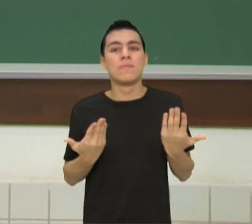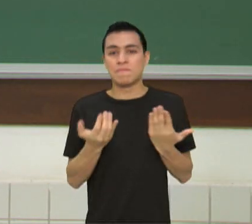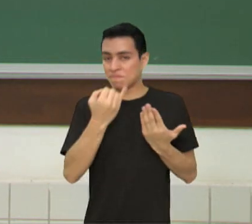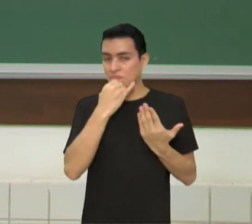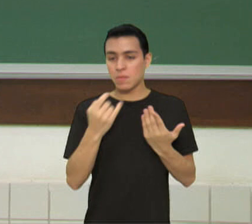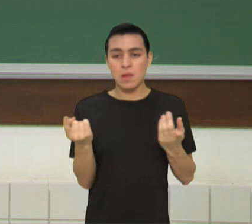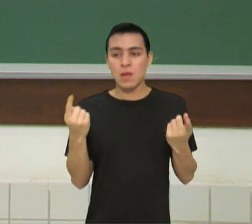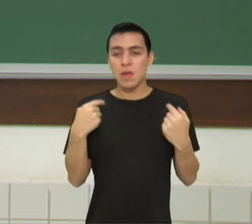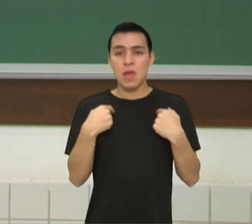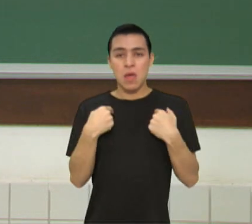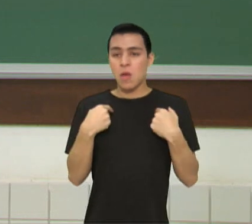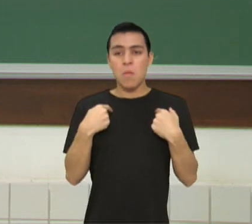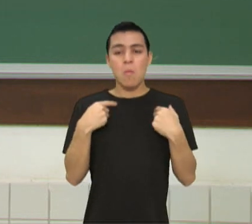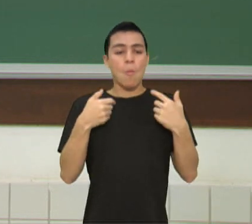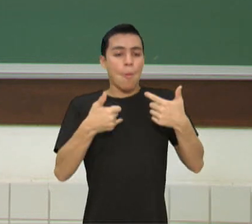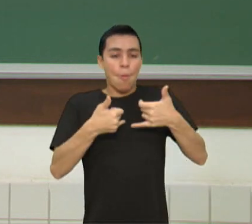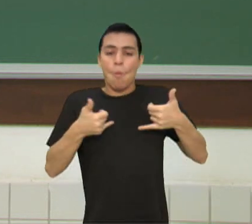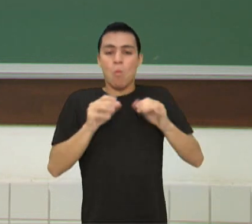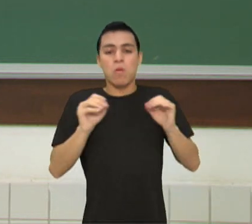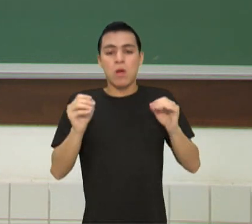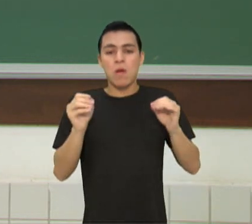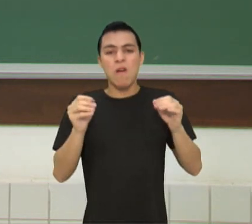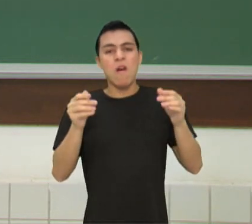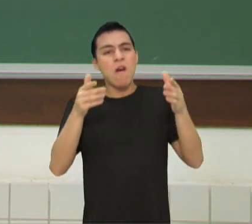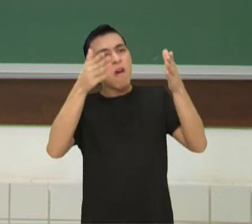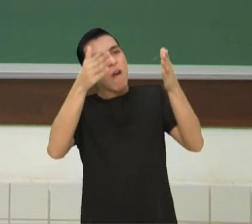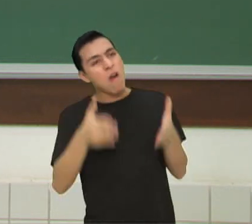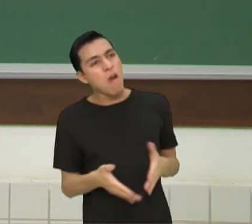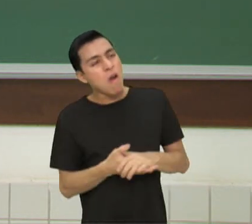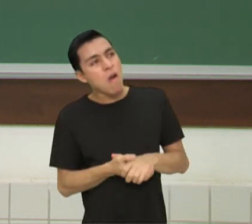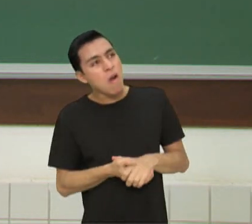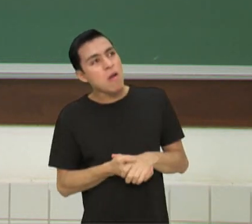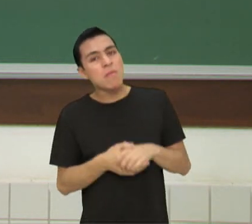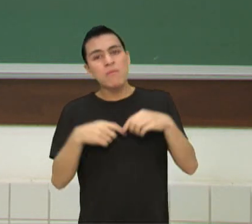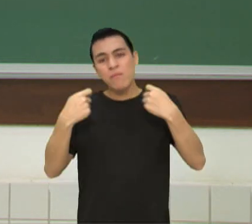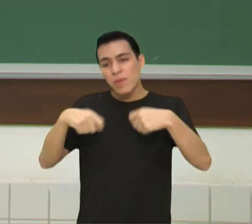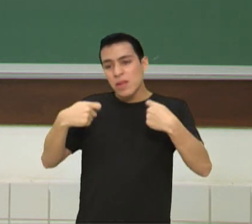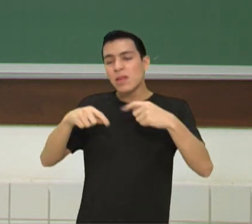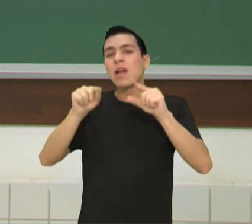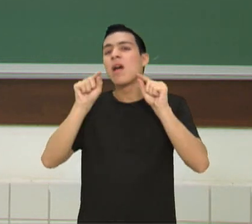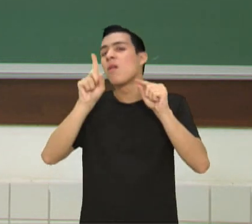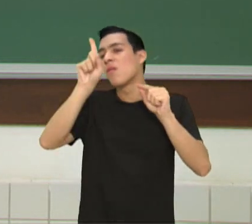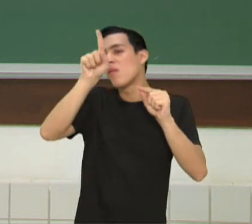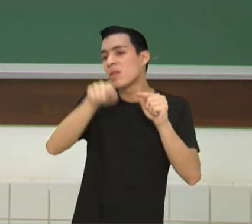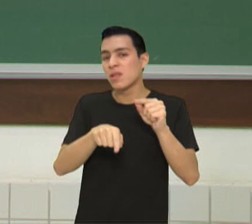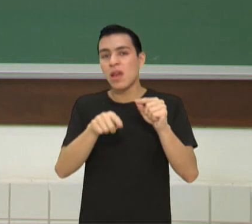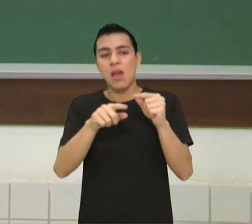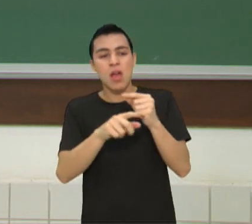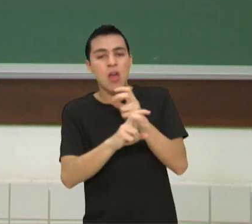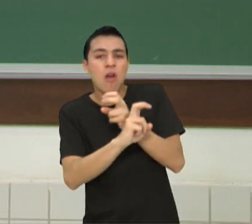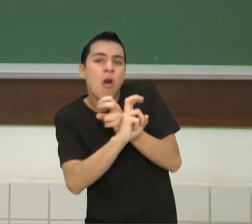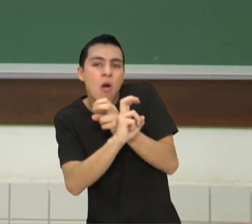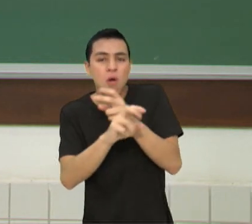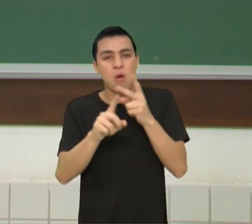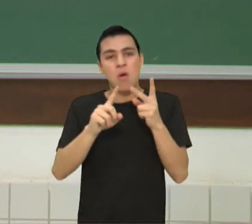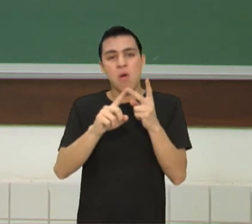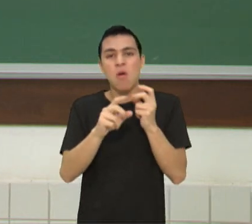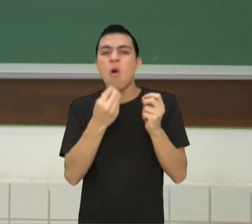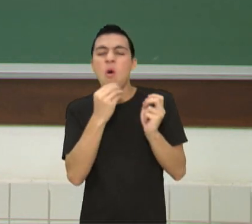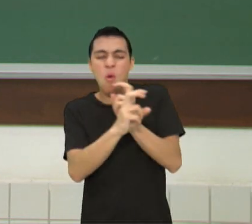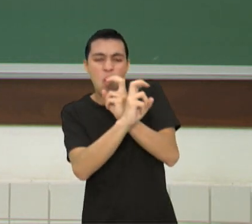ela diminui as suas formas. As formas vão depender mais da musculatura e do esqueleto. Então as formas vão ficar menos arredondadas no